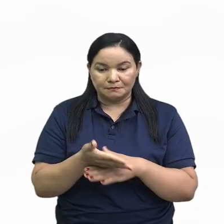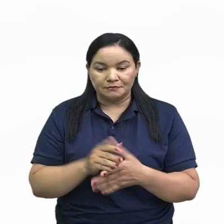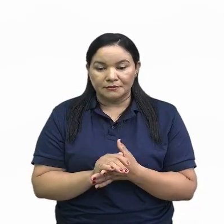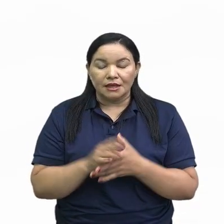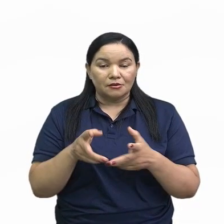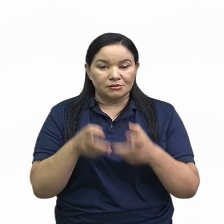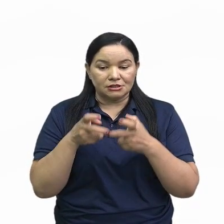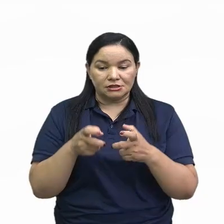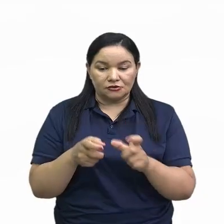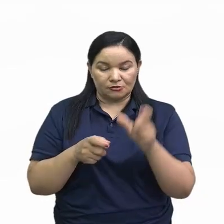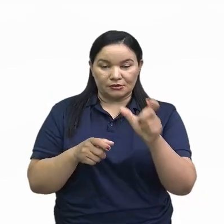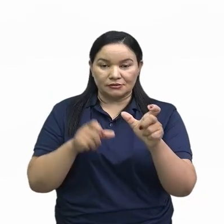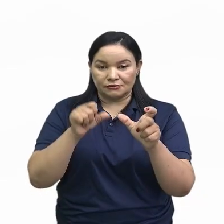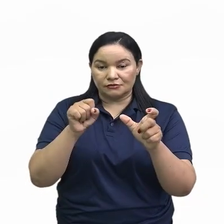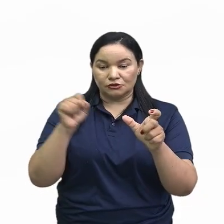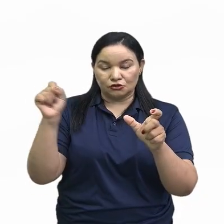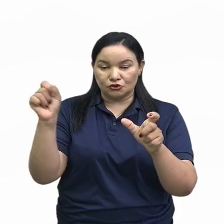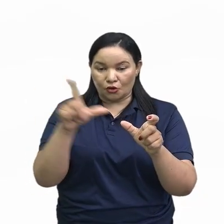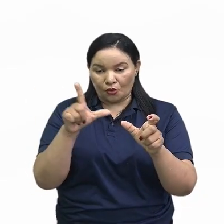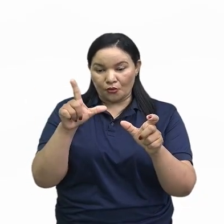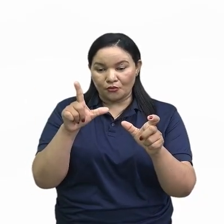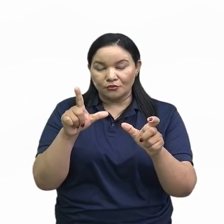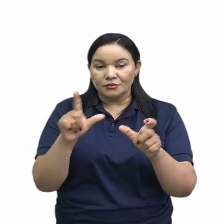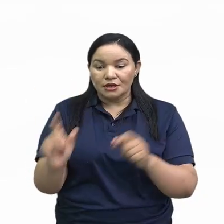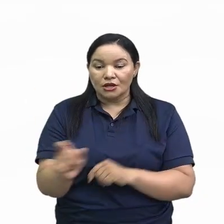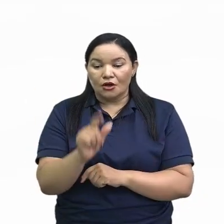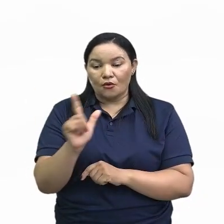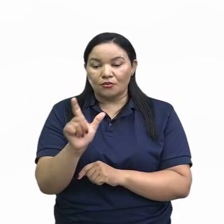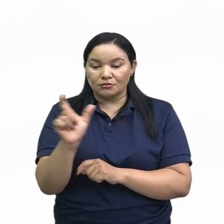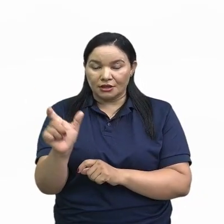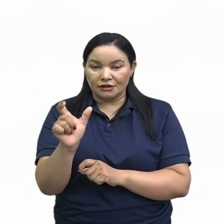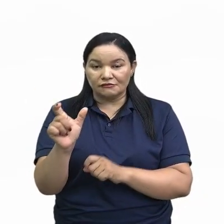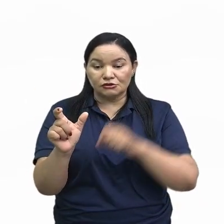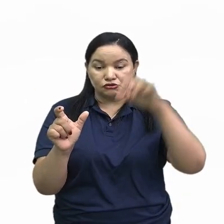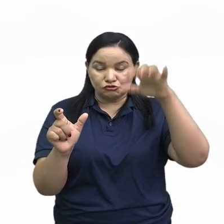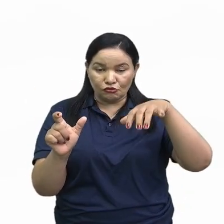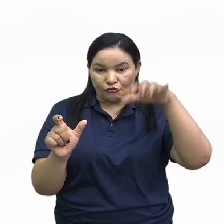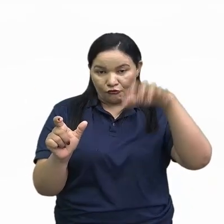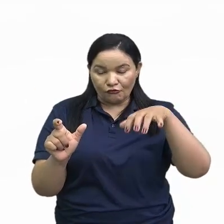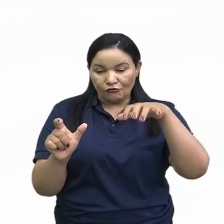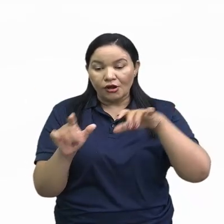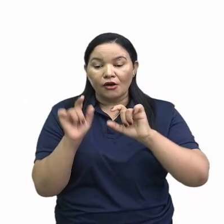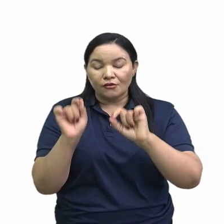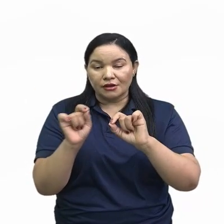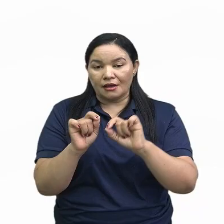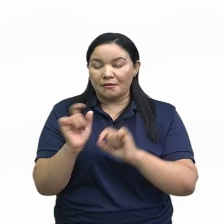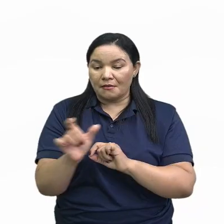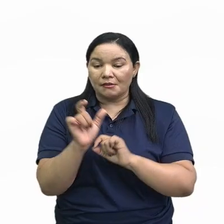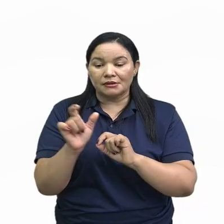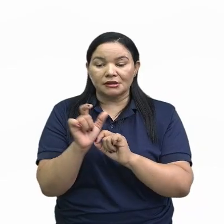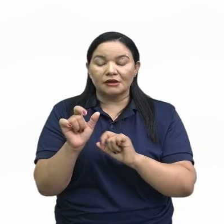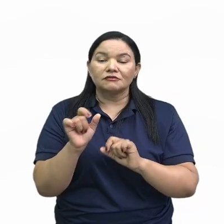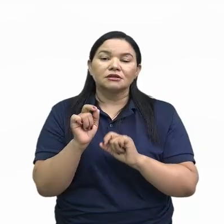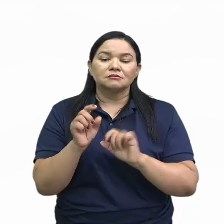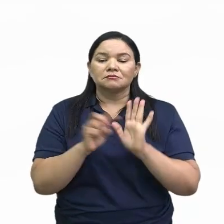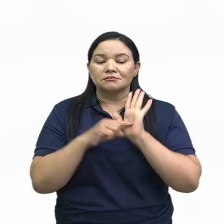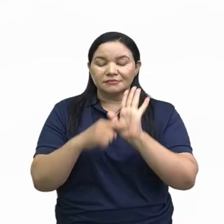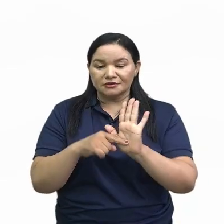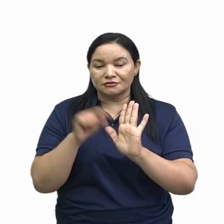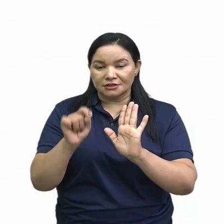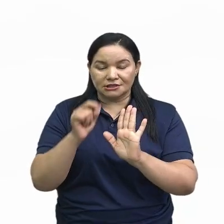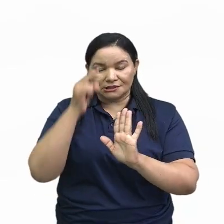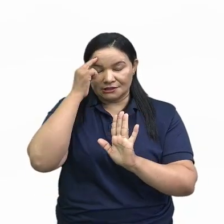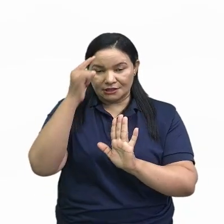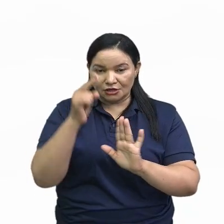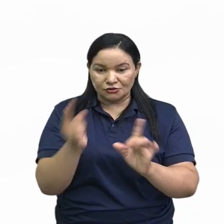que a palavra sol e a palavra chuva são palavras que trazem para a gente